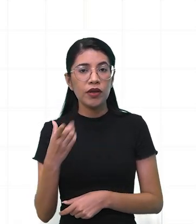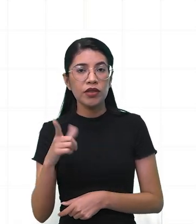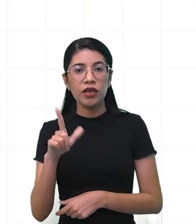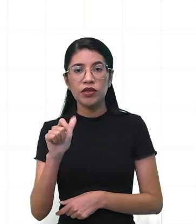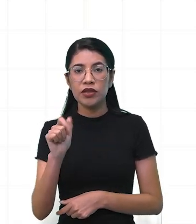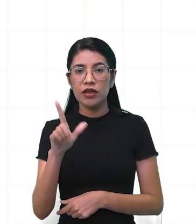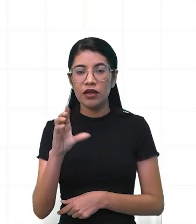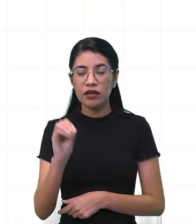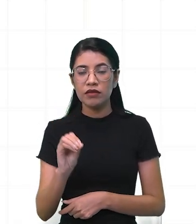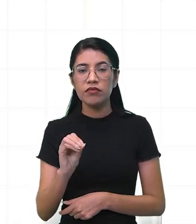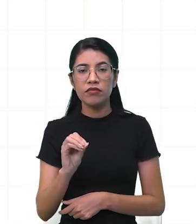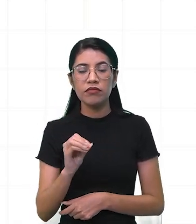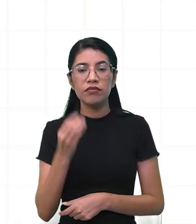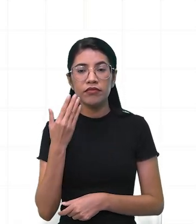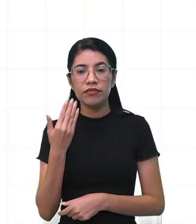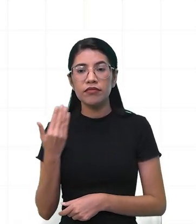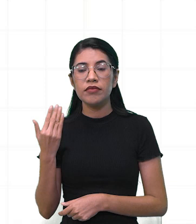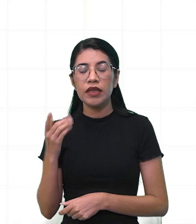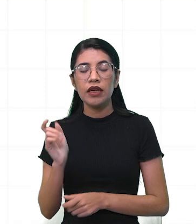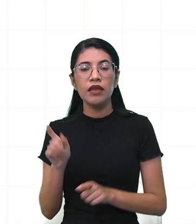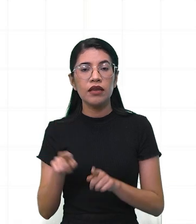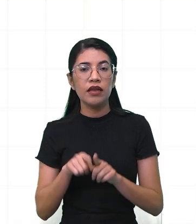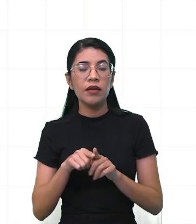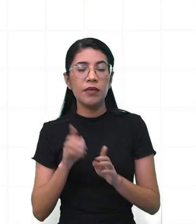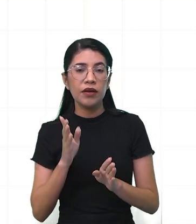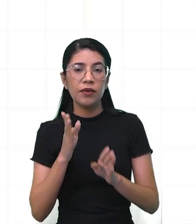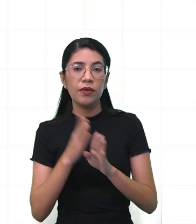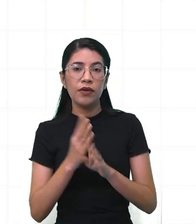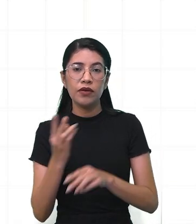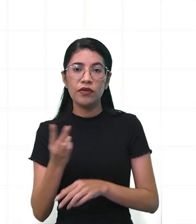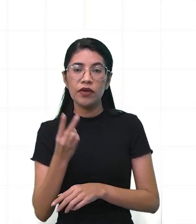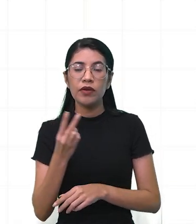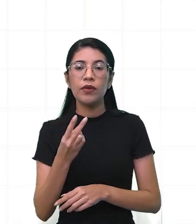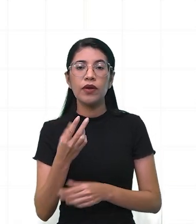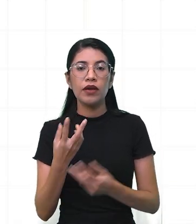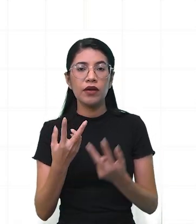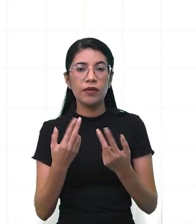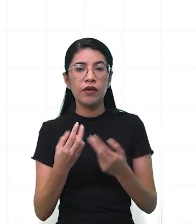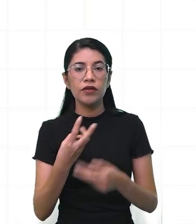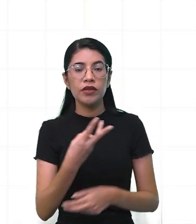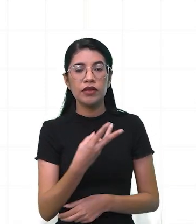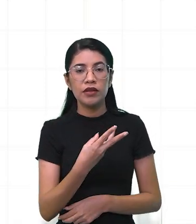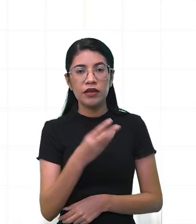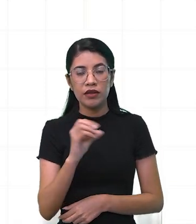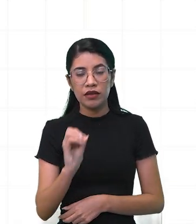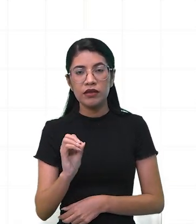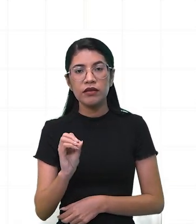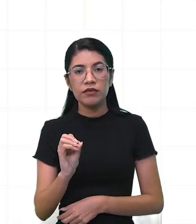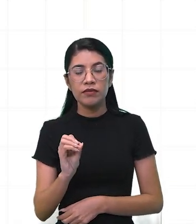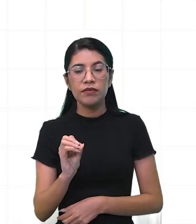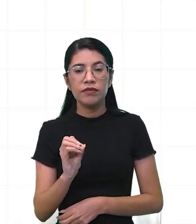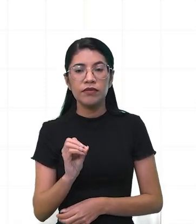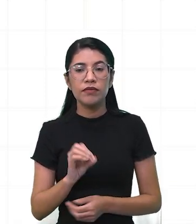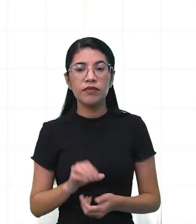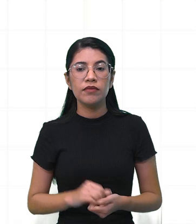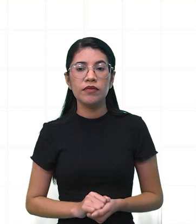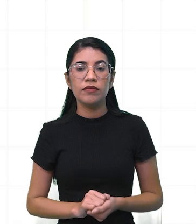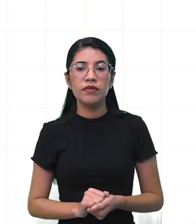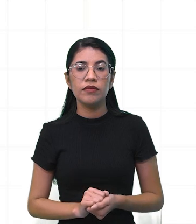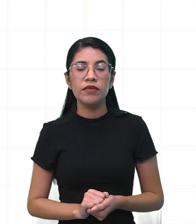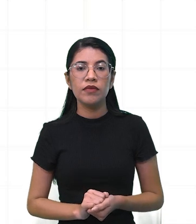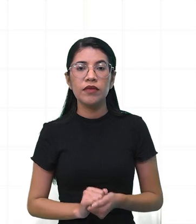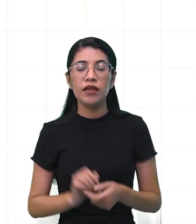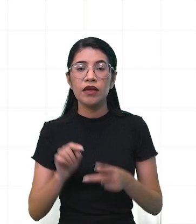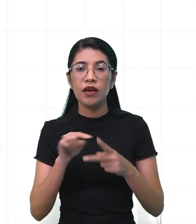lados. Veja, eu também vou chegar nos mesmos 30 graus. Que nesse caso aqui é o